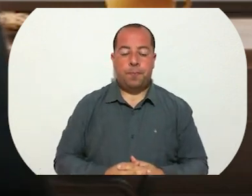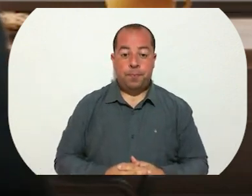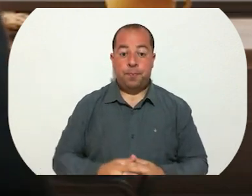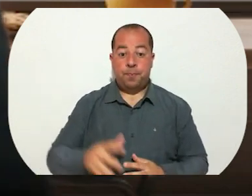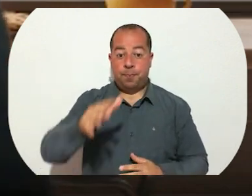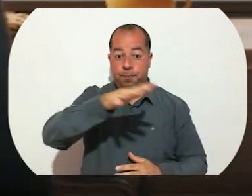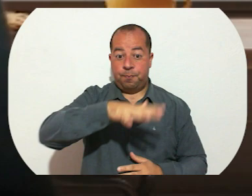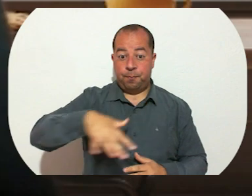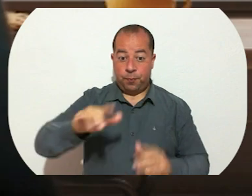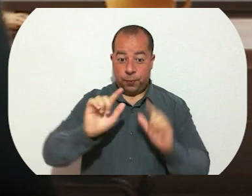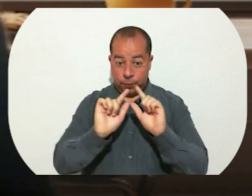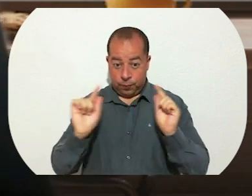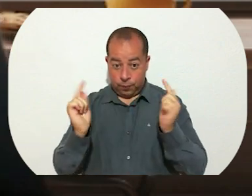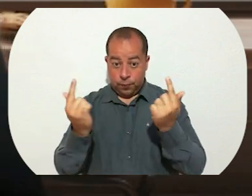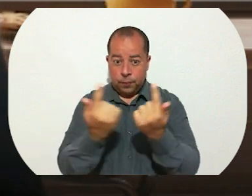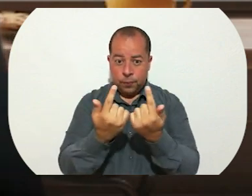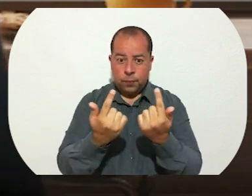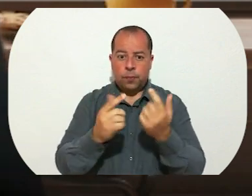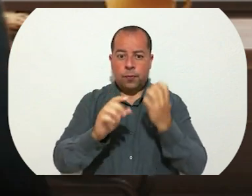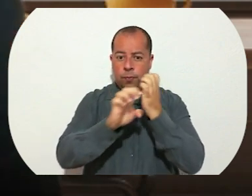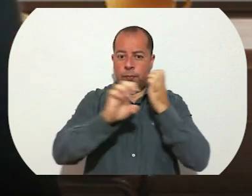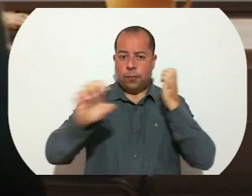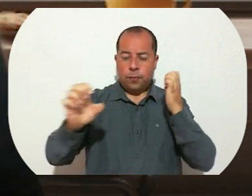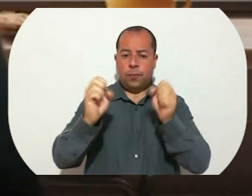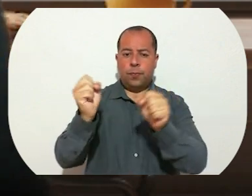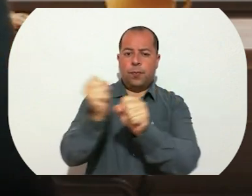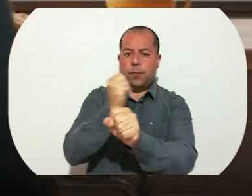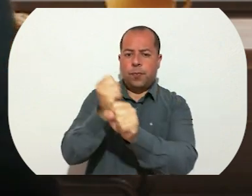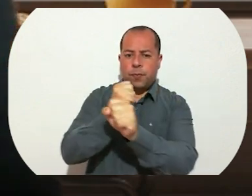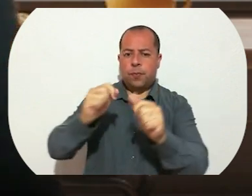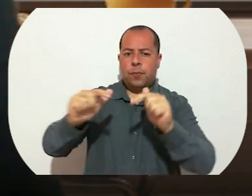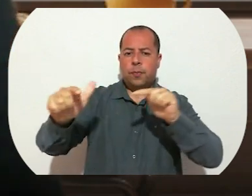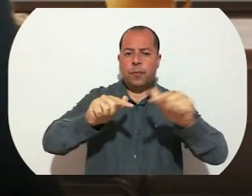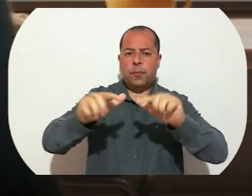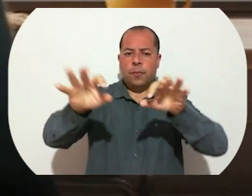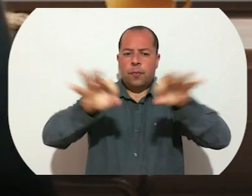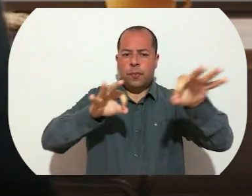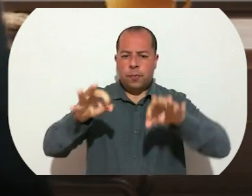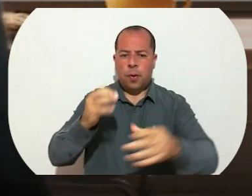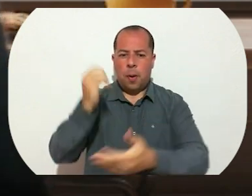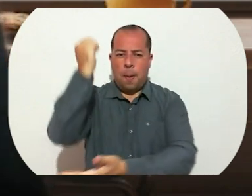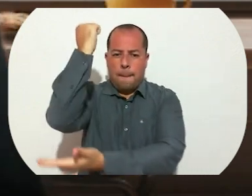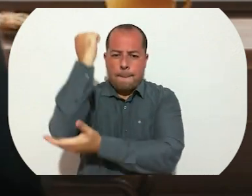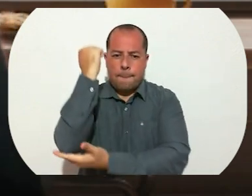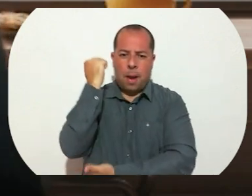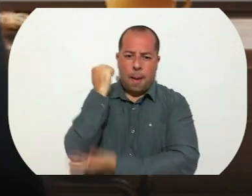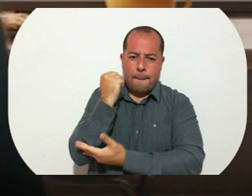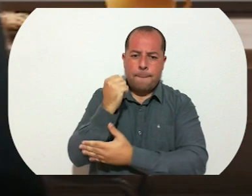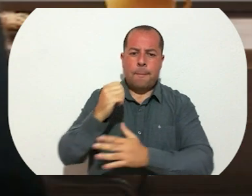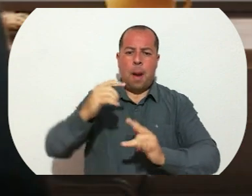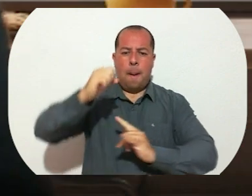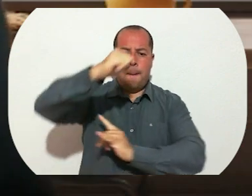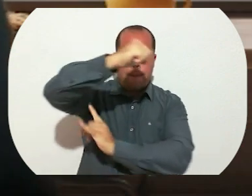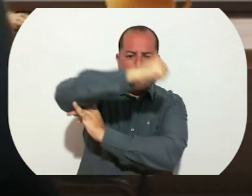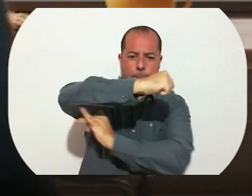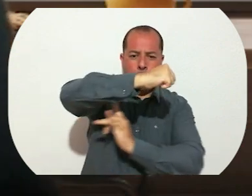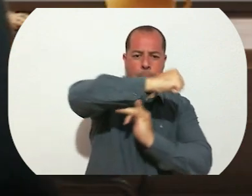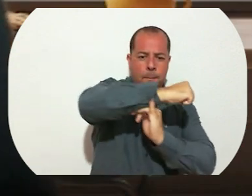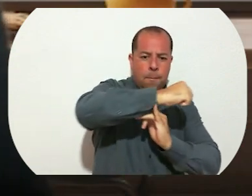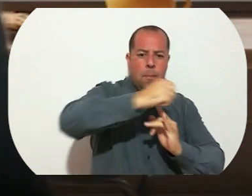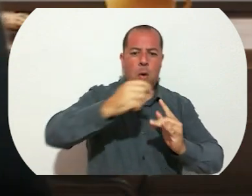funções. Na área da geotecnia, o engenheiro civil pode atuar em projetos de fundações,